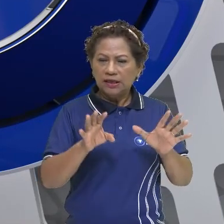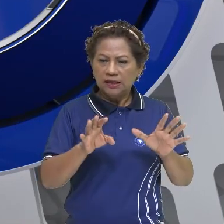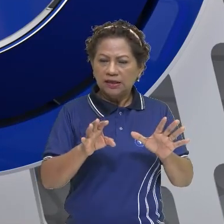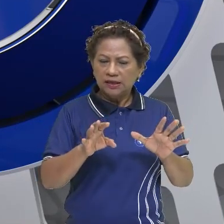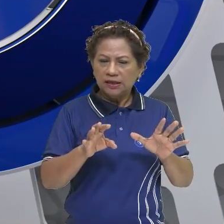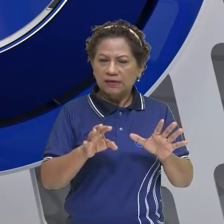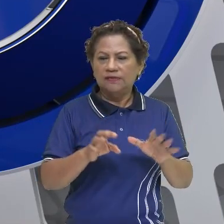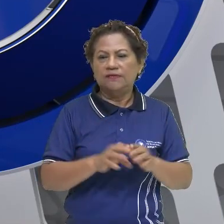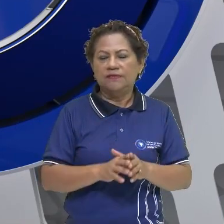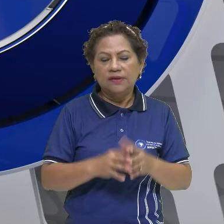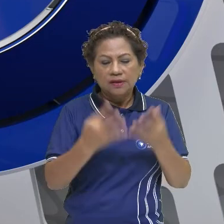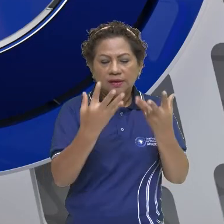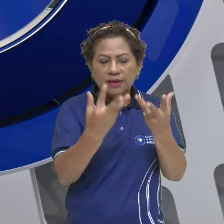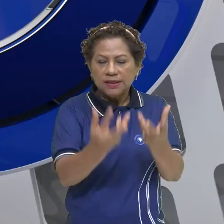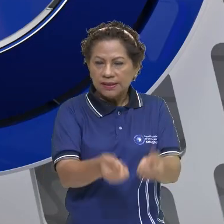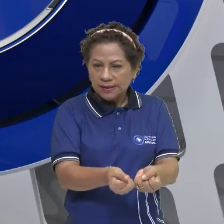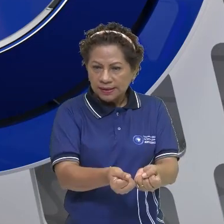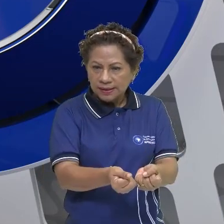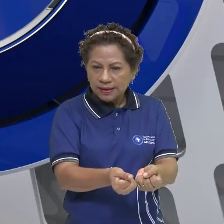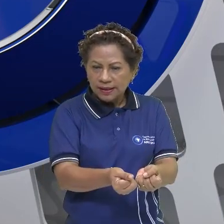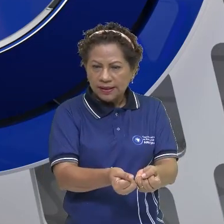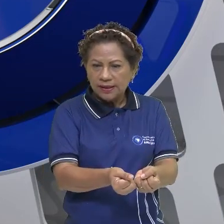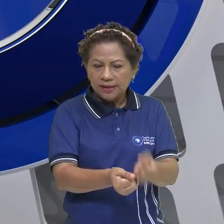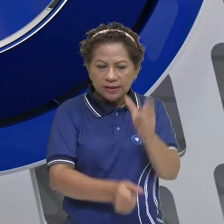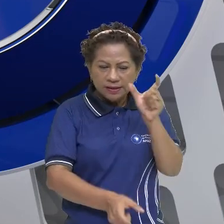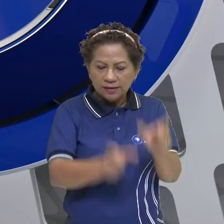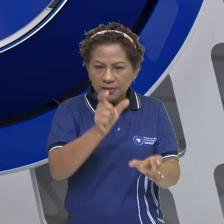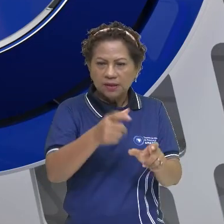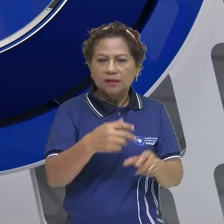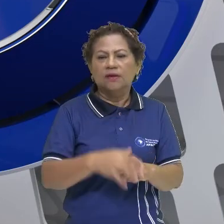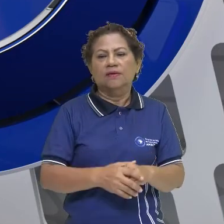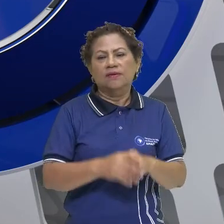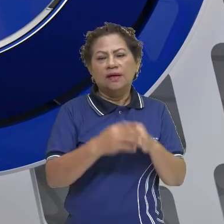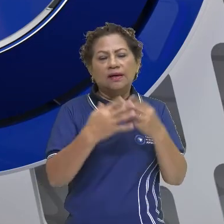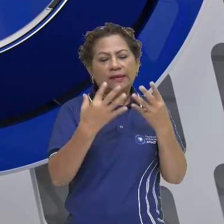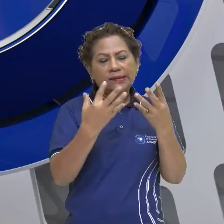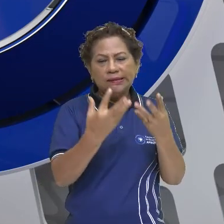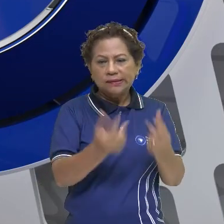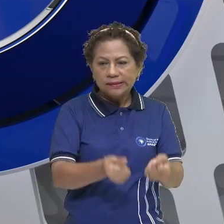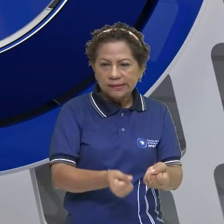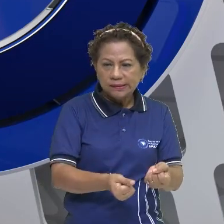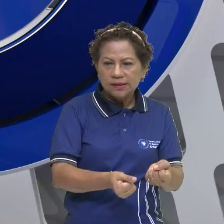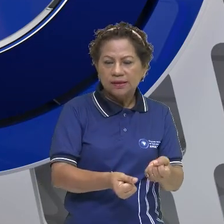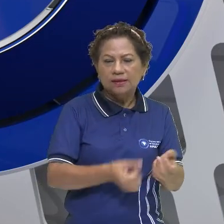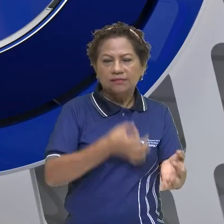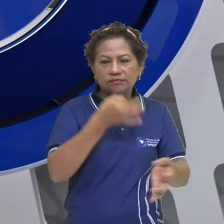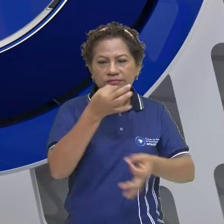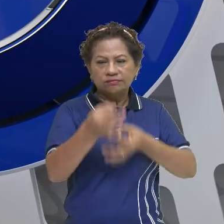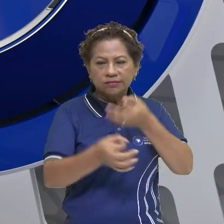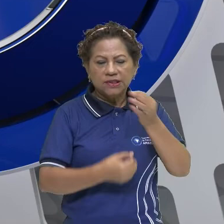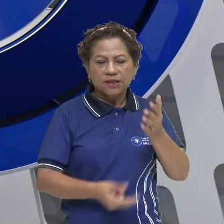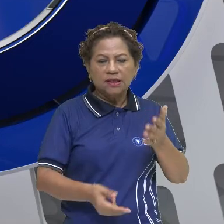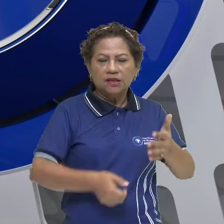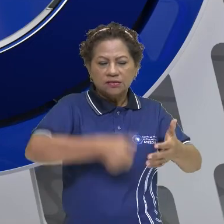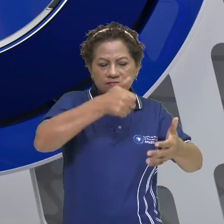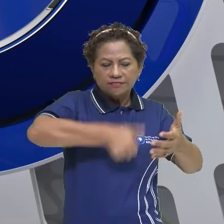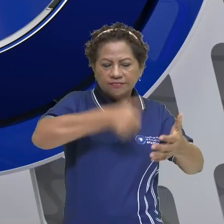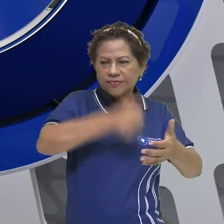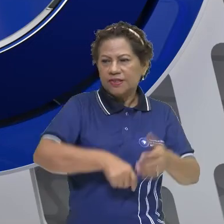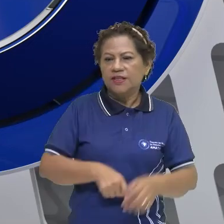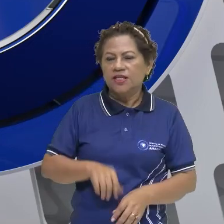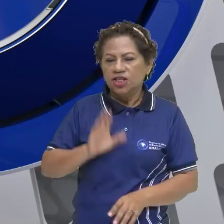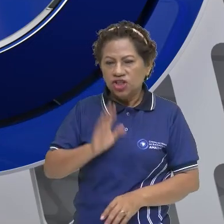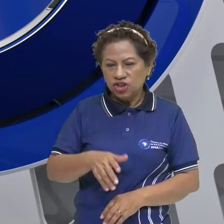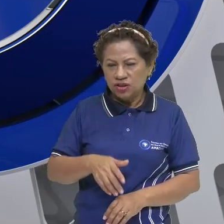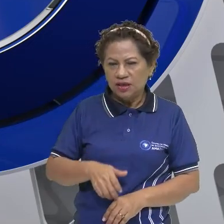Né? Não é como o pichador que ele, na calada da noite, ele sai pintando, rabiscando qualquer muro que vê pela frente. Então, se